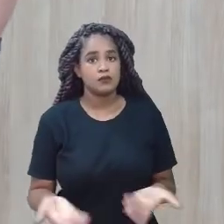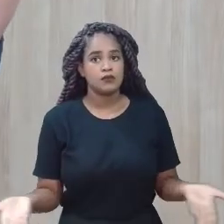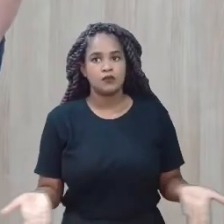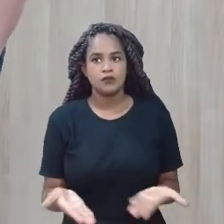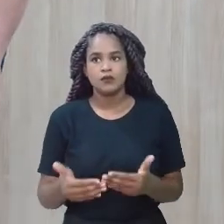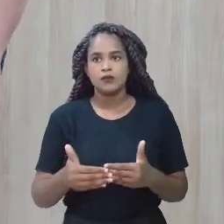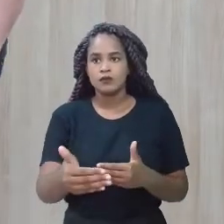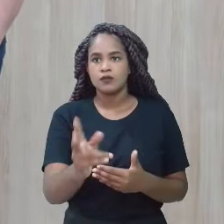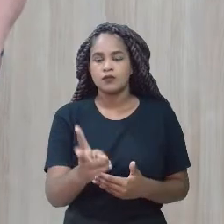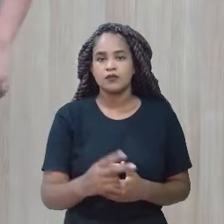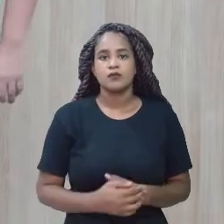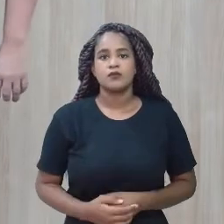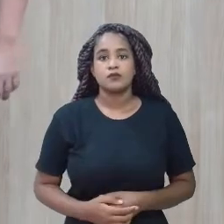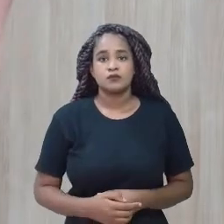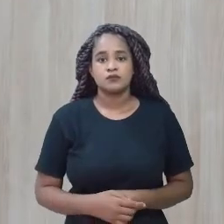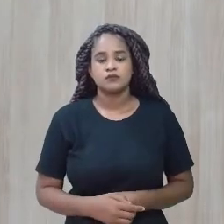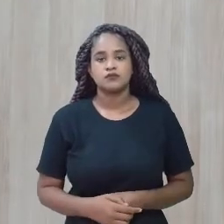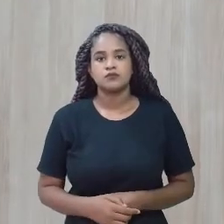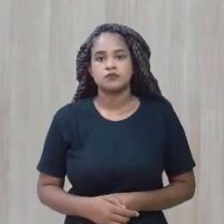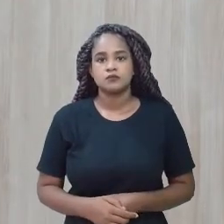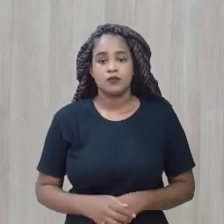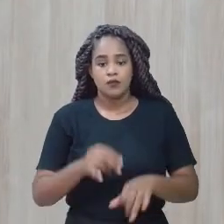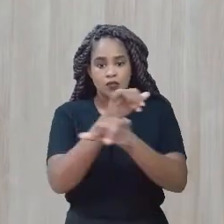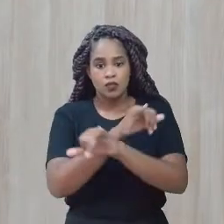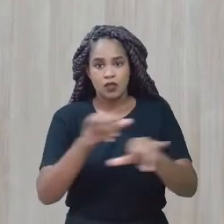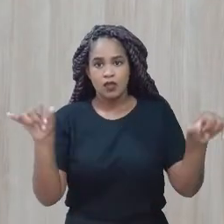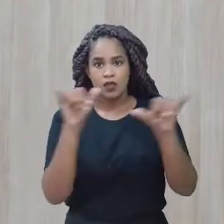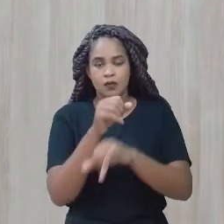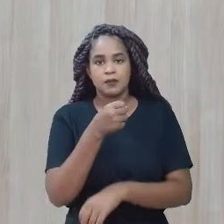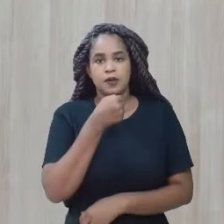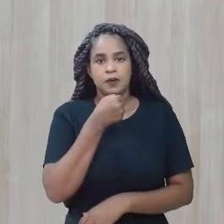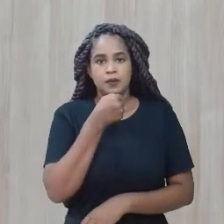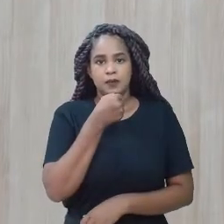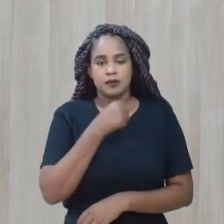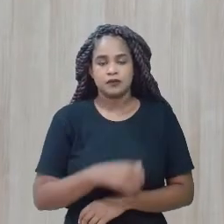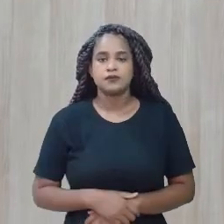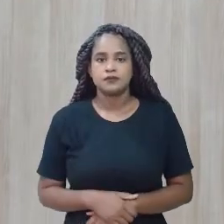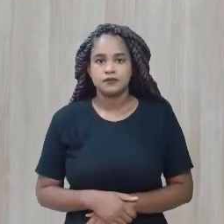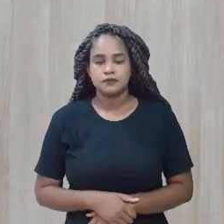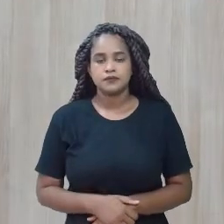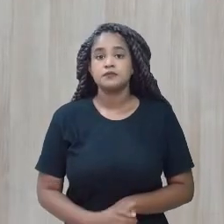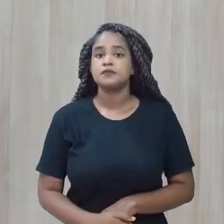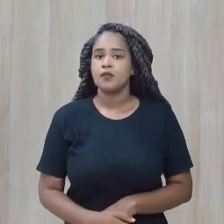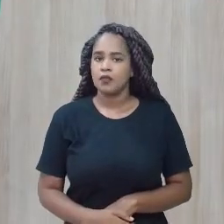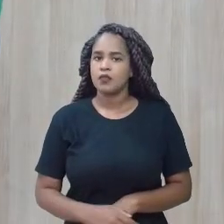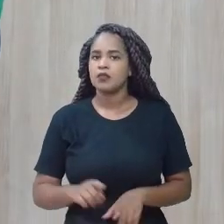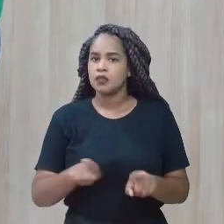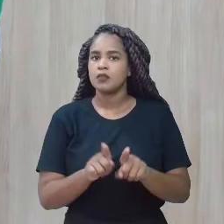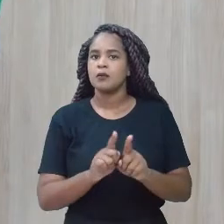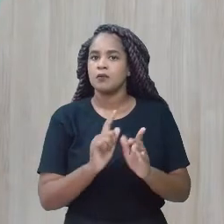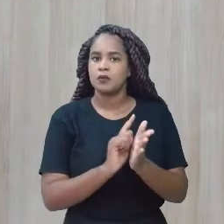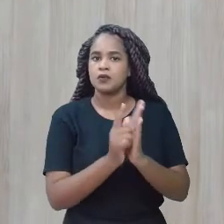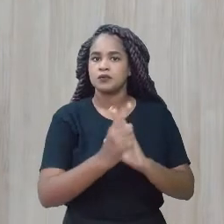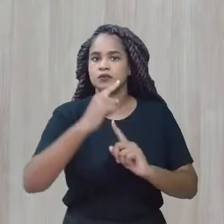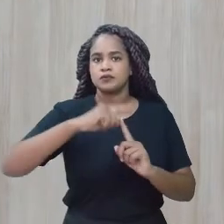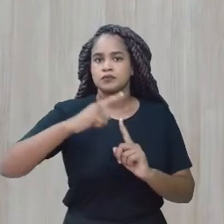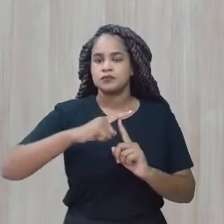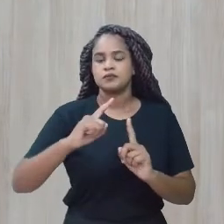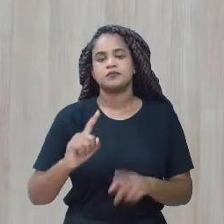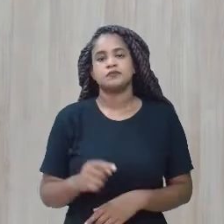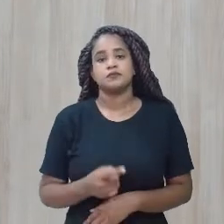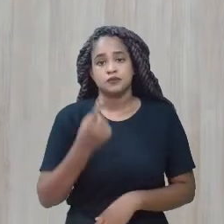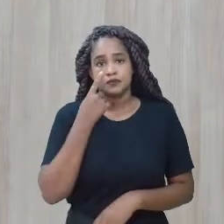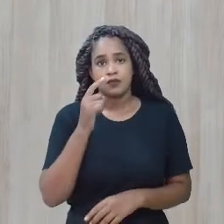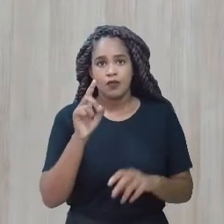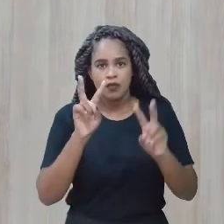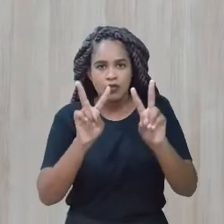seguindo. Reportagem também é um gênero. Quando ela é exibida, nós estamos tendo